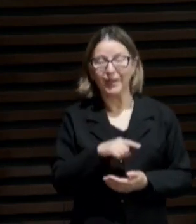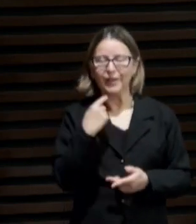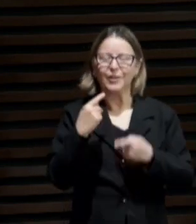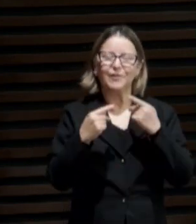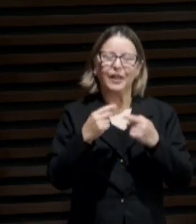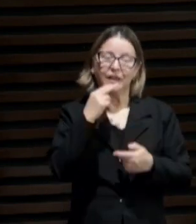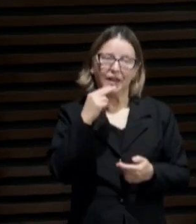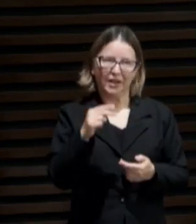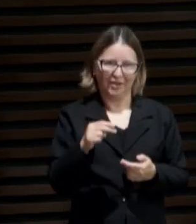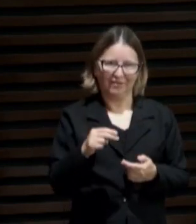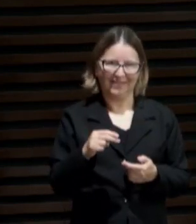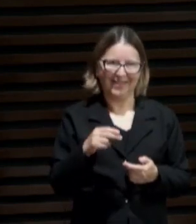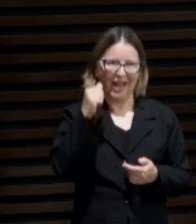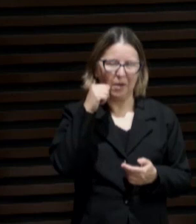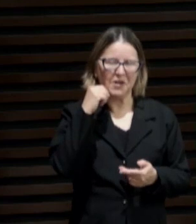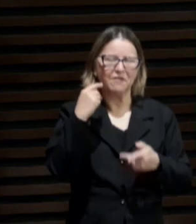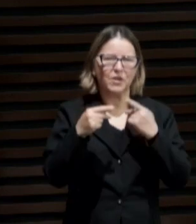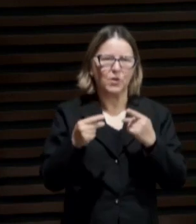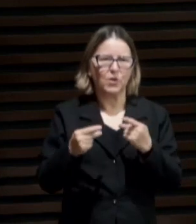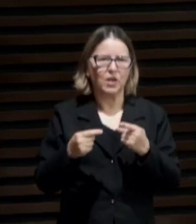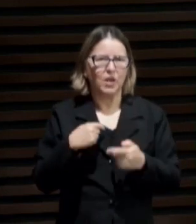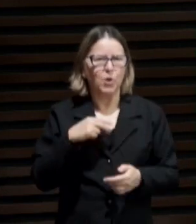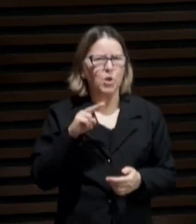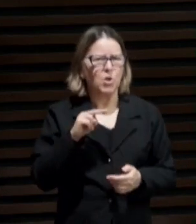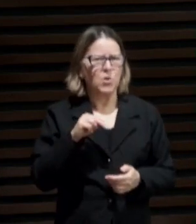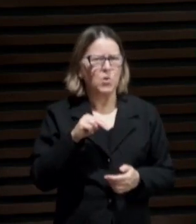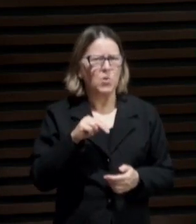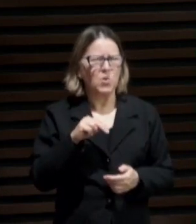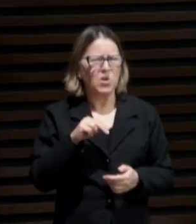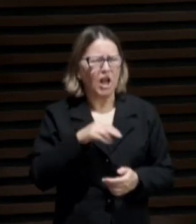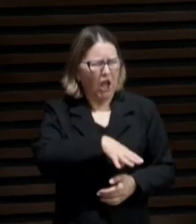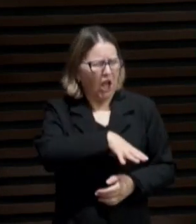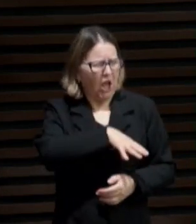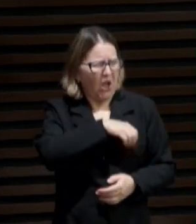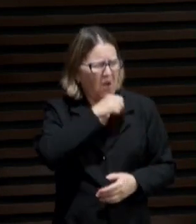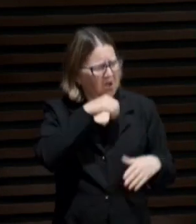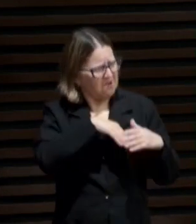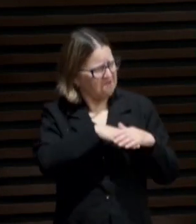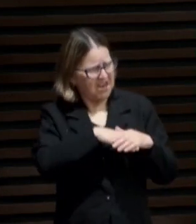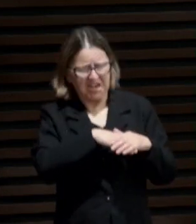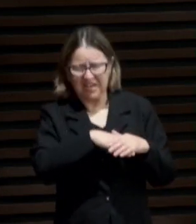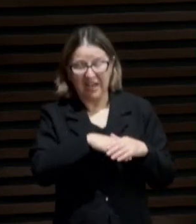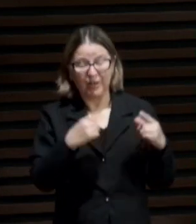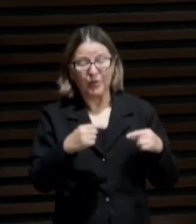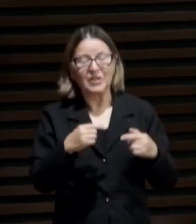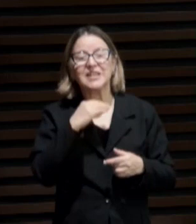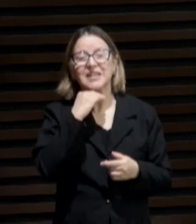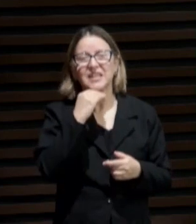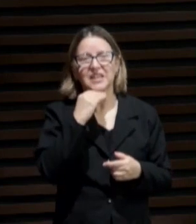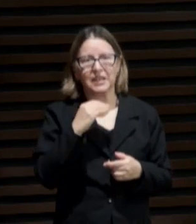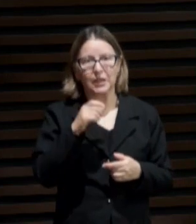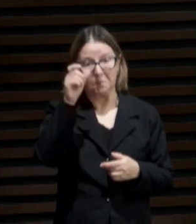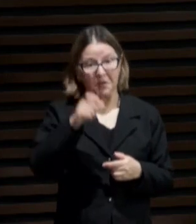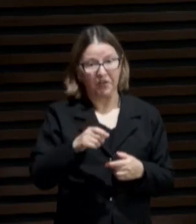meu filho, nunca guardei ódio, nunca guardei ressentimento de ninguém. A pessoa fazia mal para